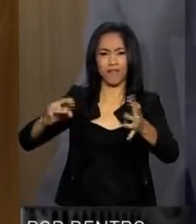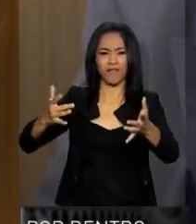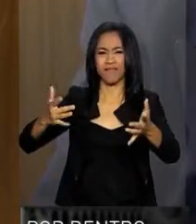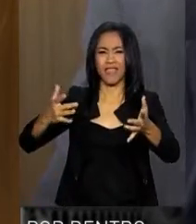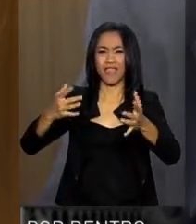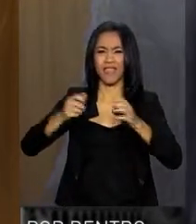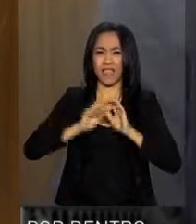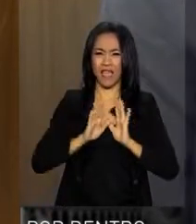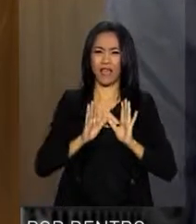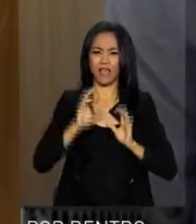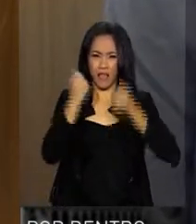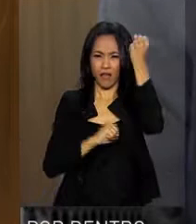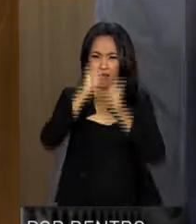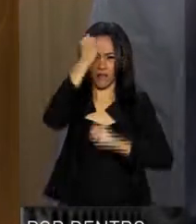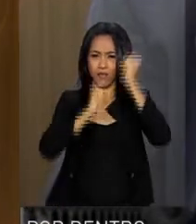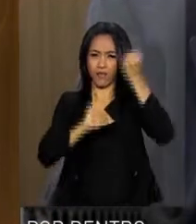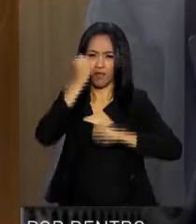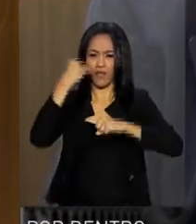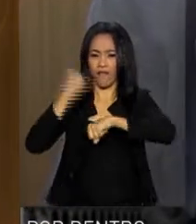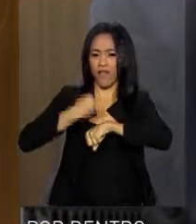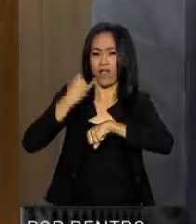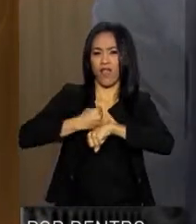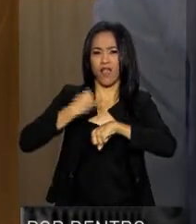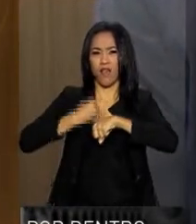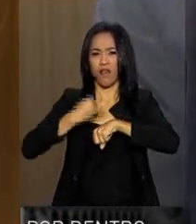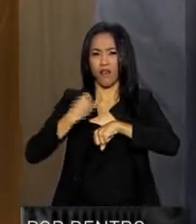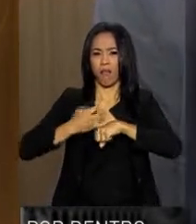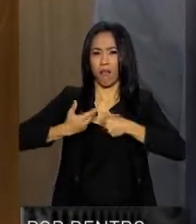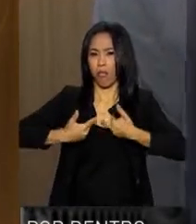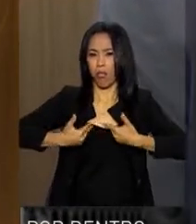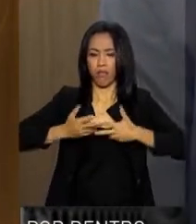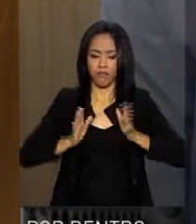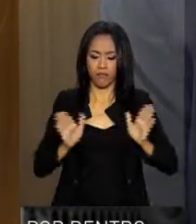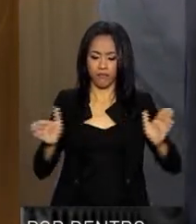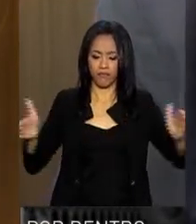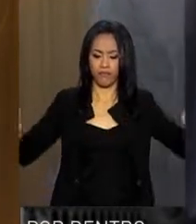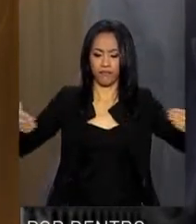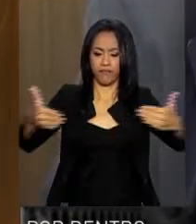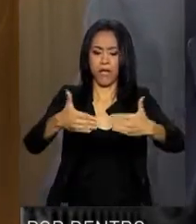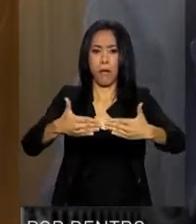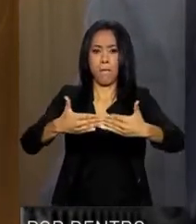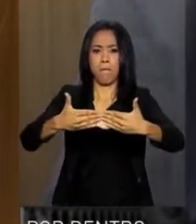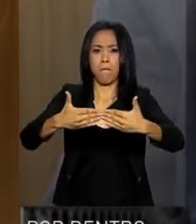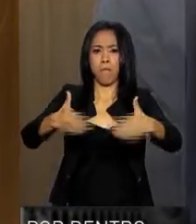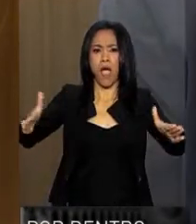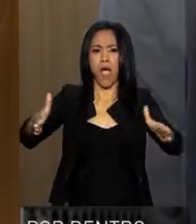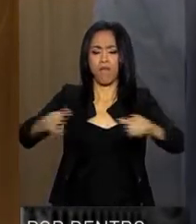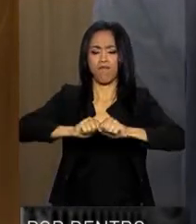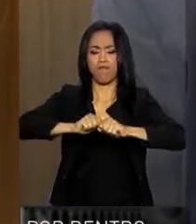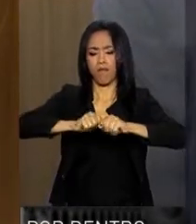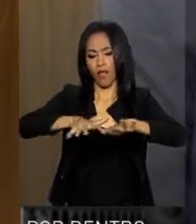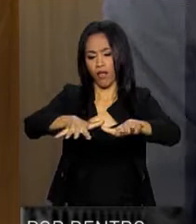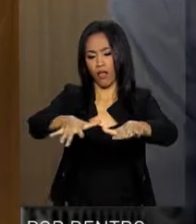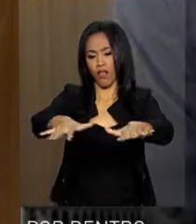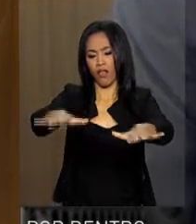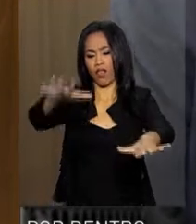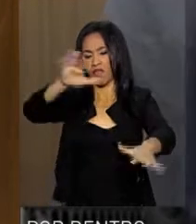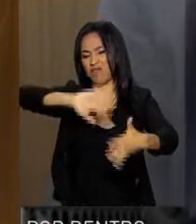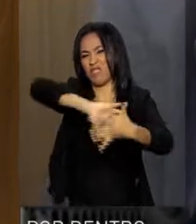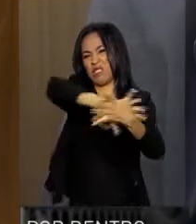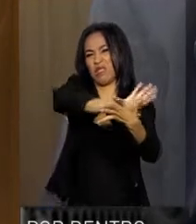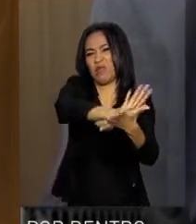foi um crime ambiental e portanto é a empresa tem que pagar por esse crime ambiental e nós assumimos também